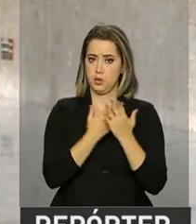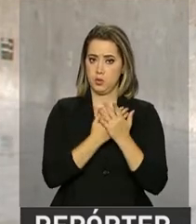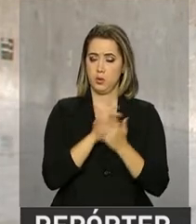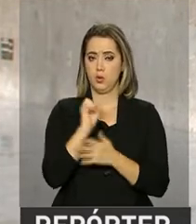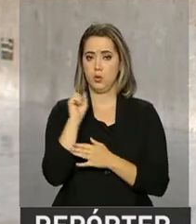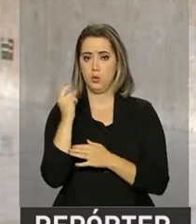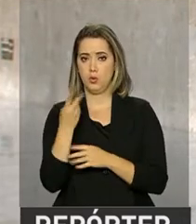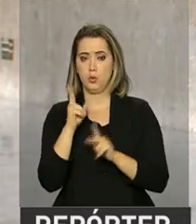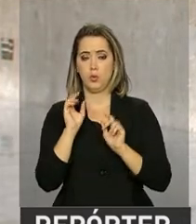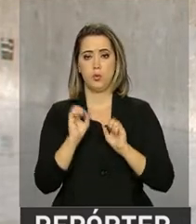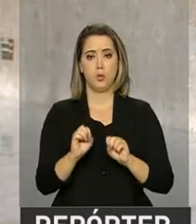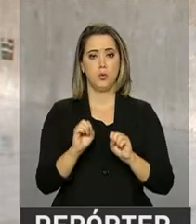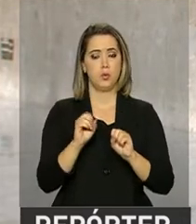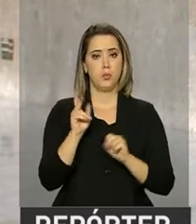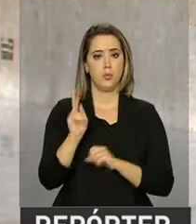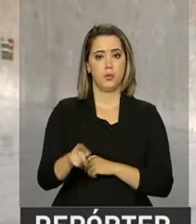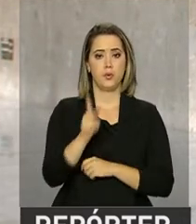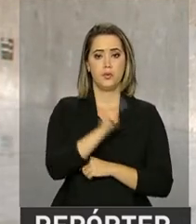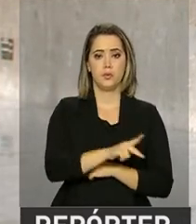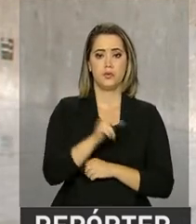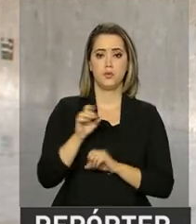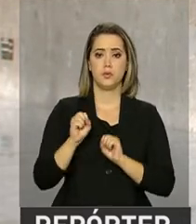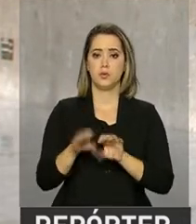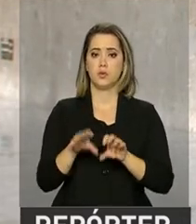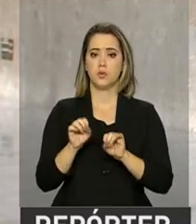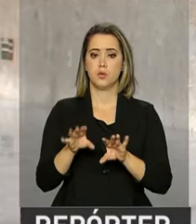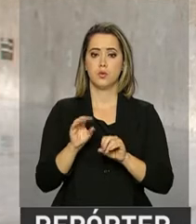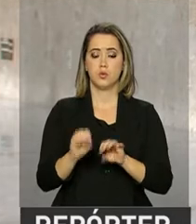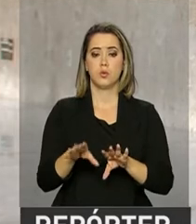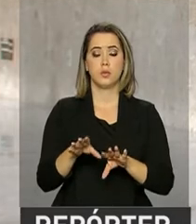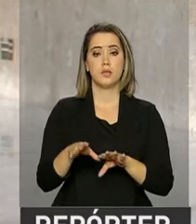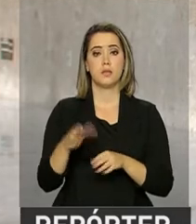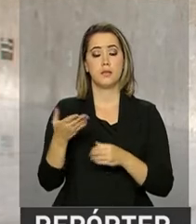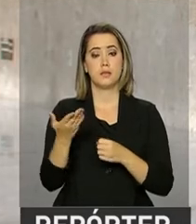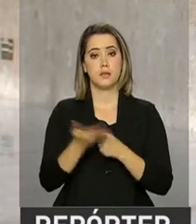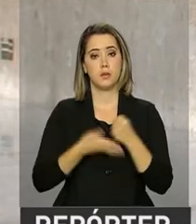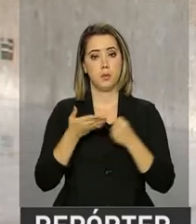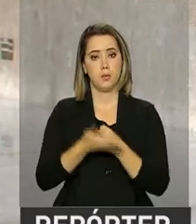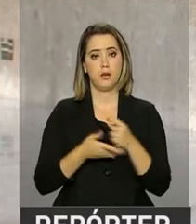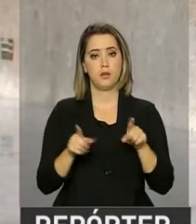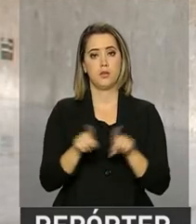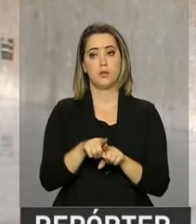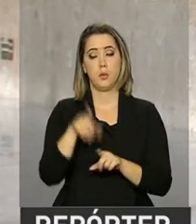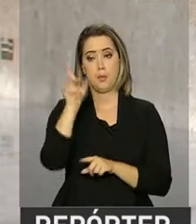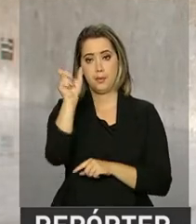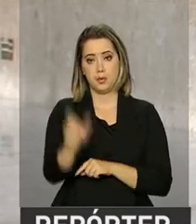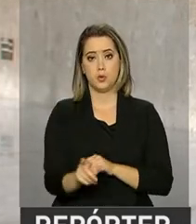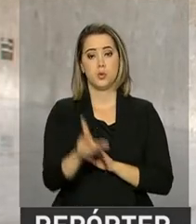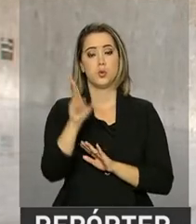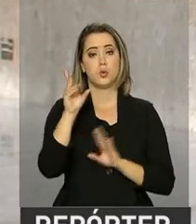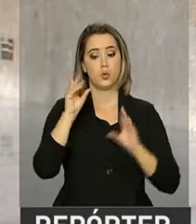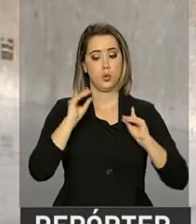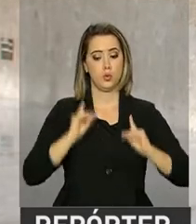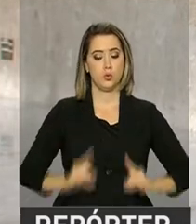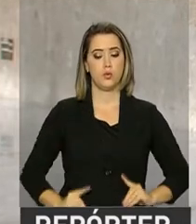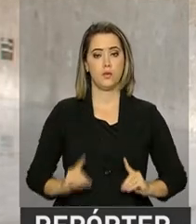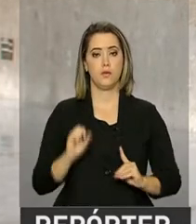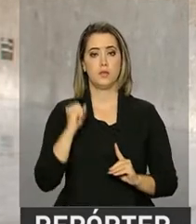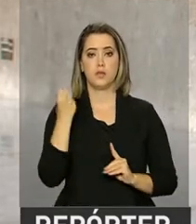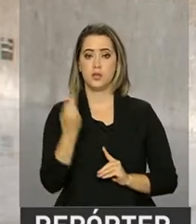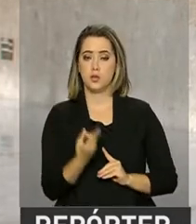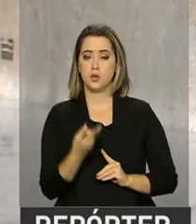da educação básica no país que ainda não têm curso superior pessoas com deficiência além de alunos que